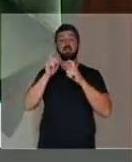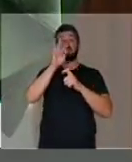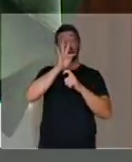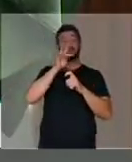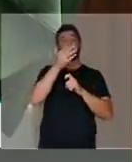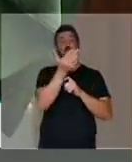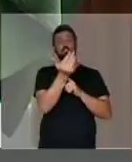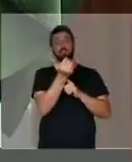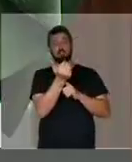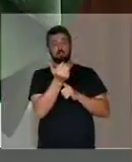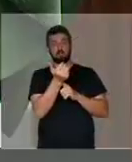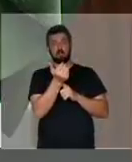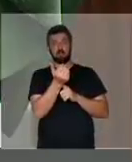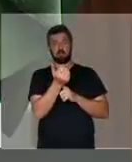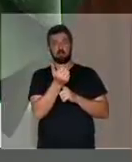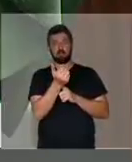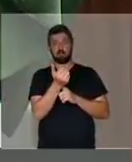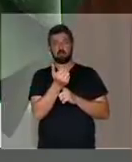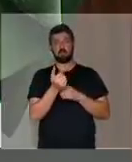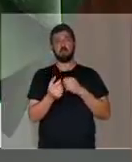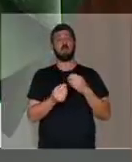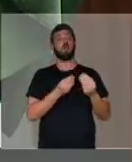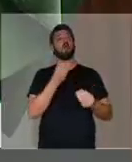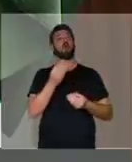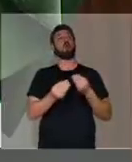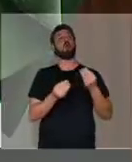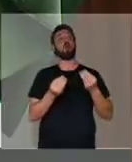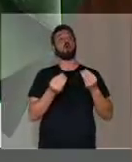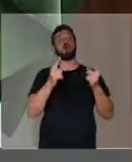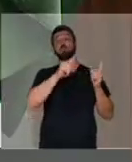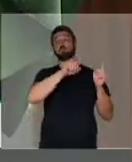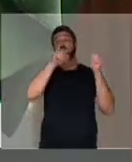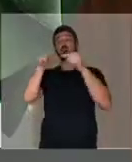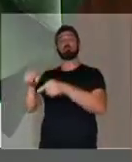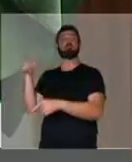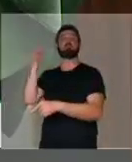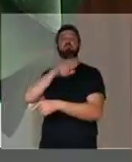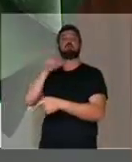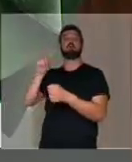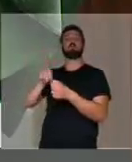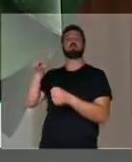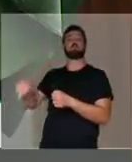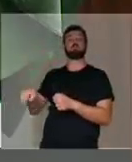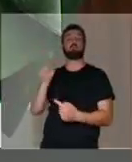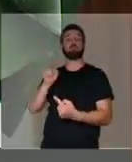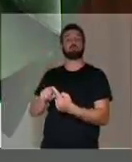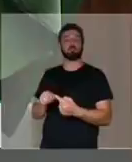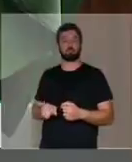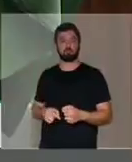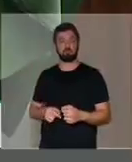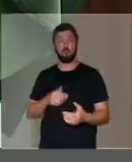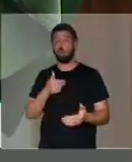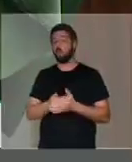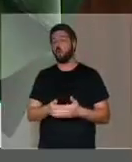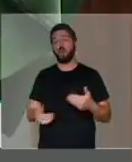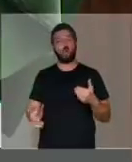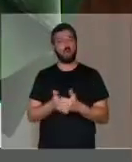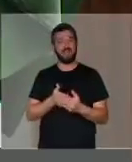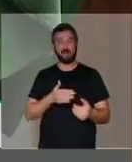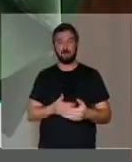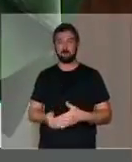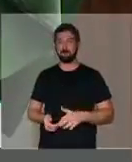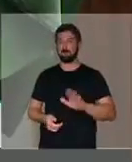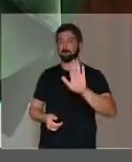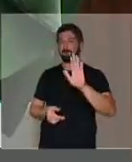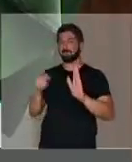Pública Federal os meios necessários para a consecução do objetivo da intervenção. Diante